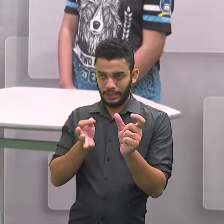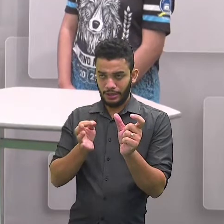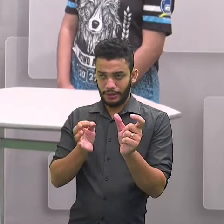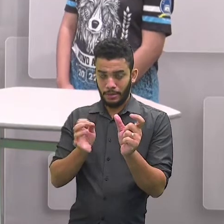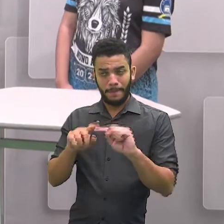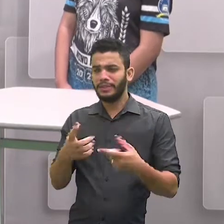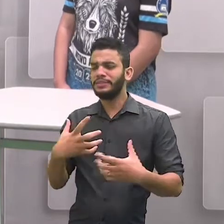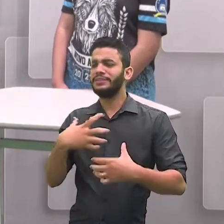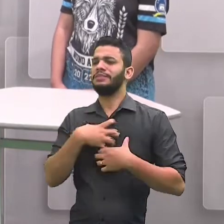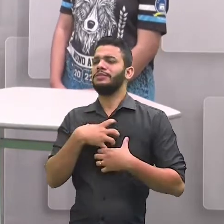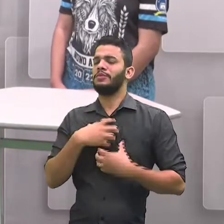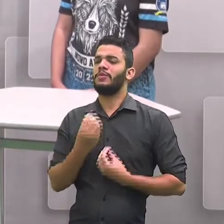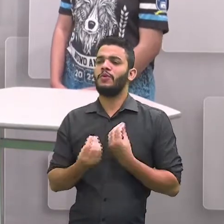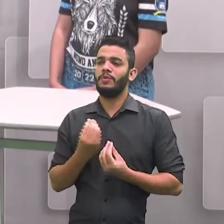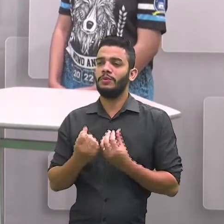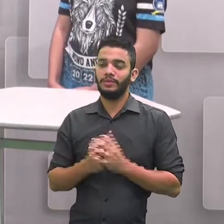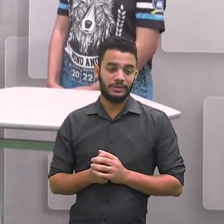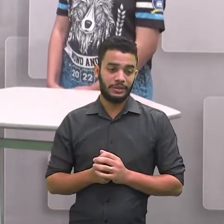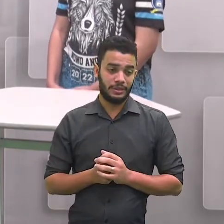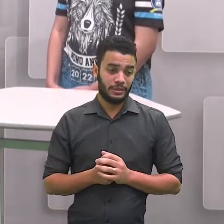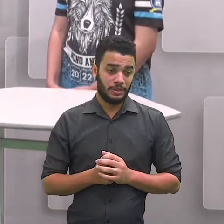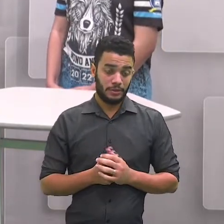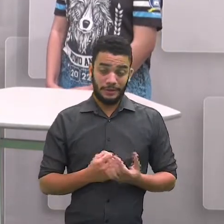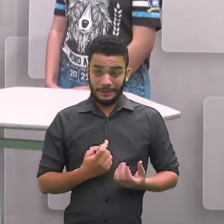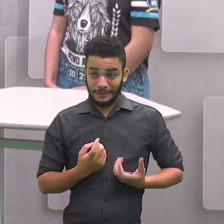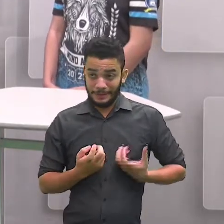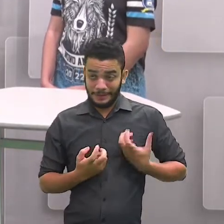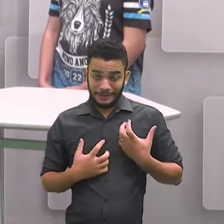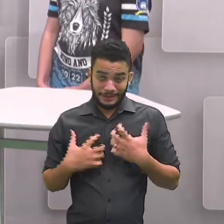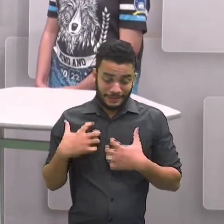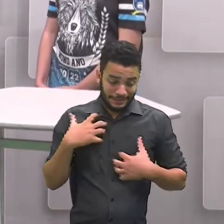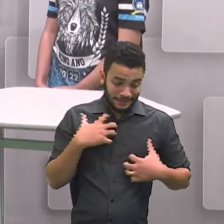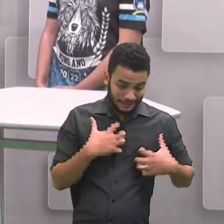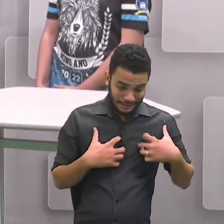Nervosa, mas divertido. E você, Asa, o que você tá achando do